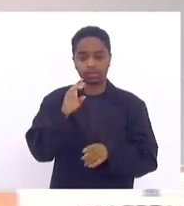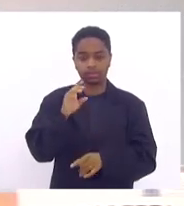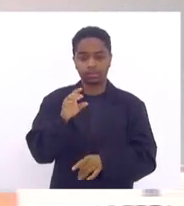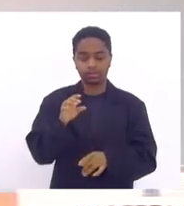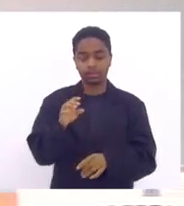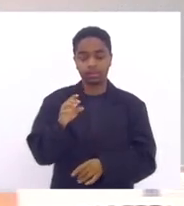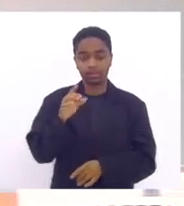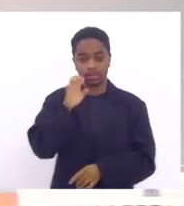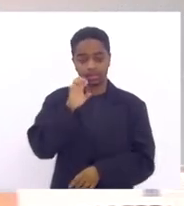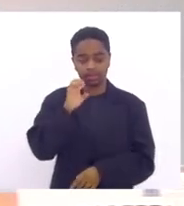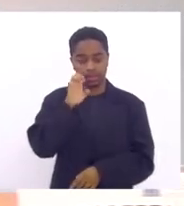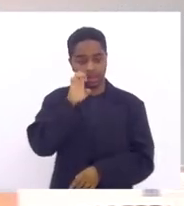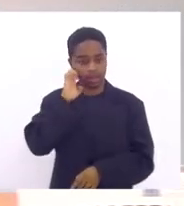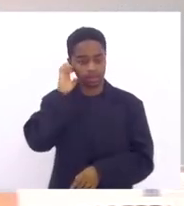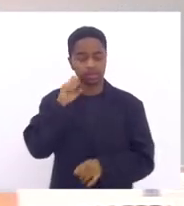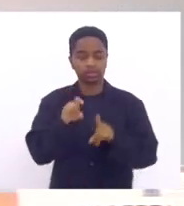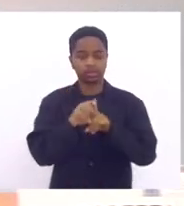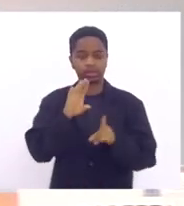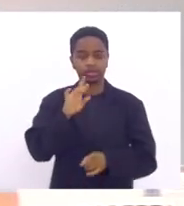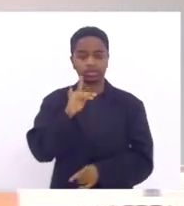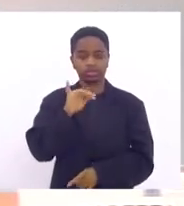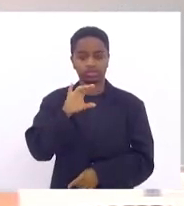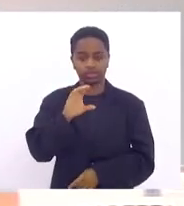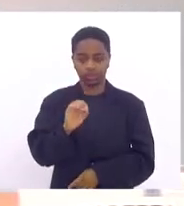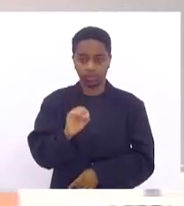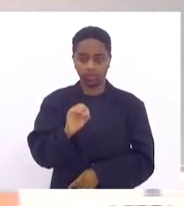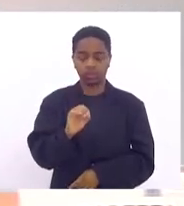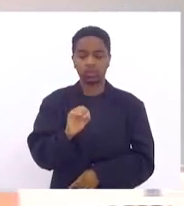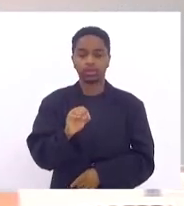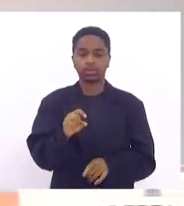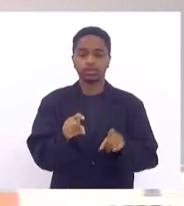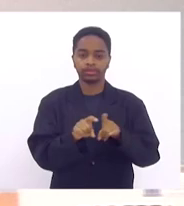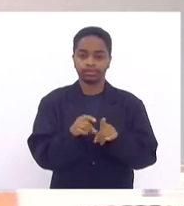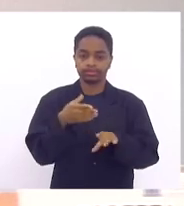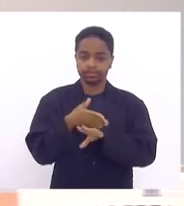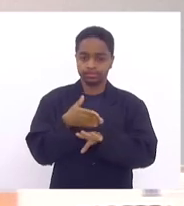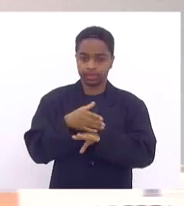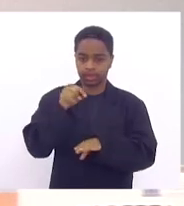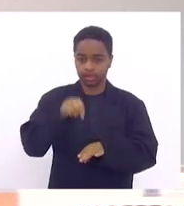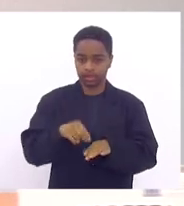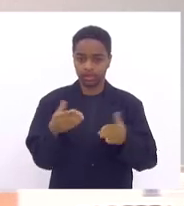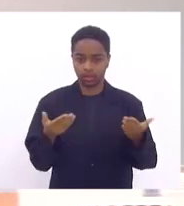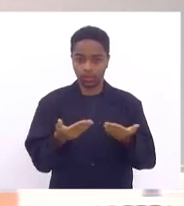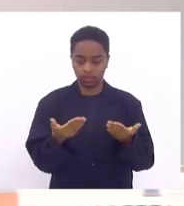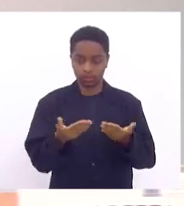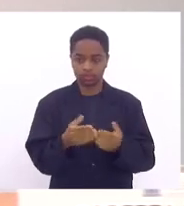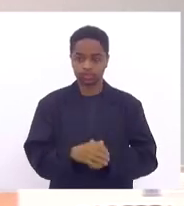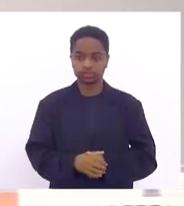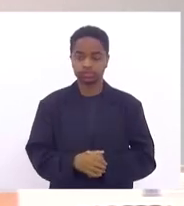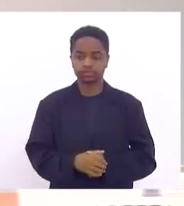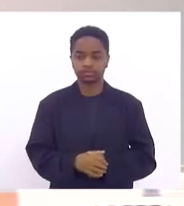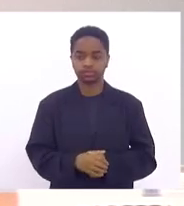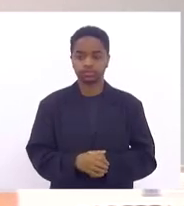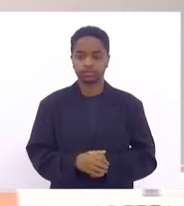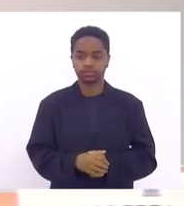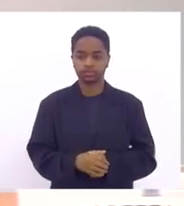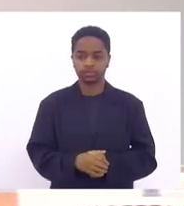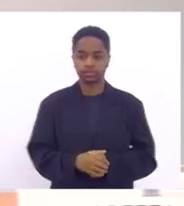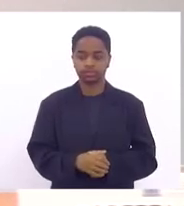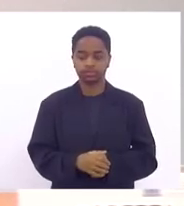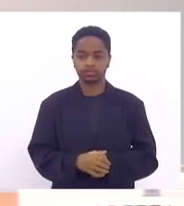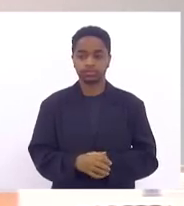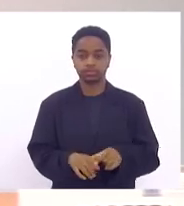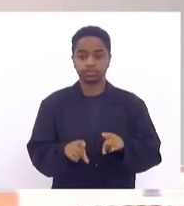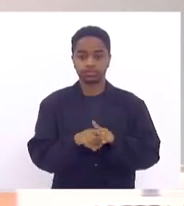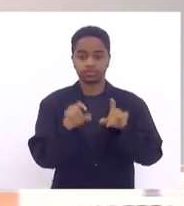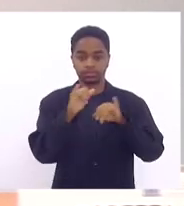Deputado Chico Machado querido amigo corregedor geral que está aqui também conosco nos honrando e dizer que e